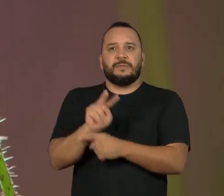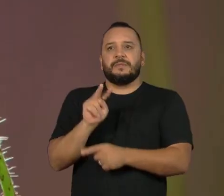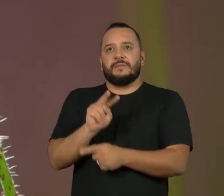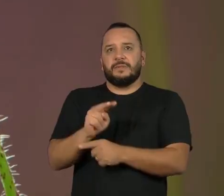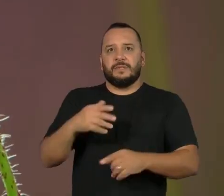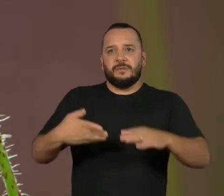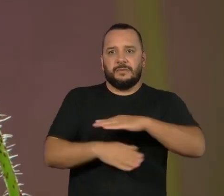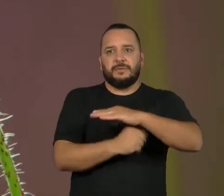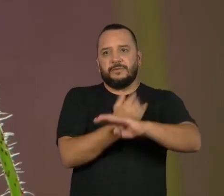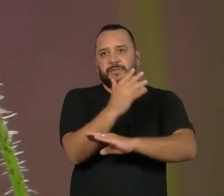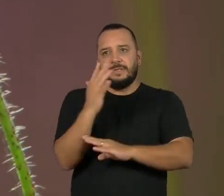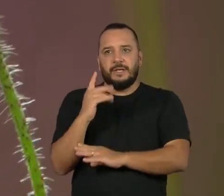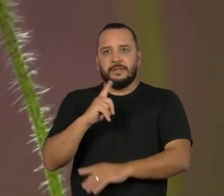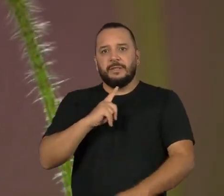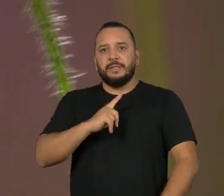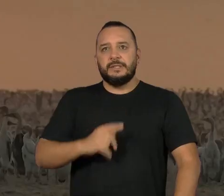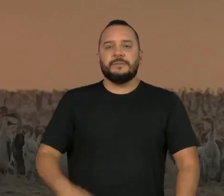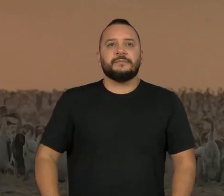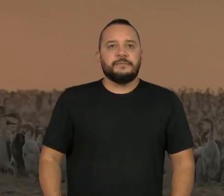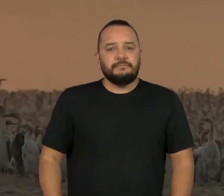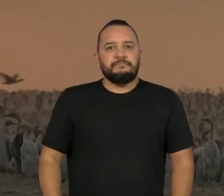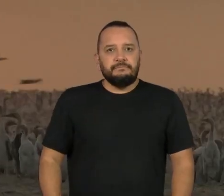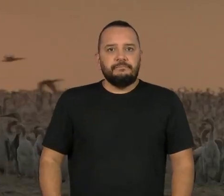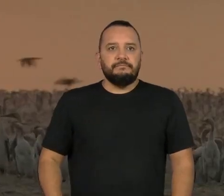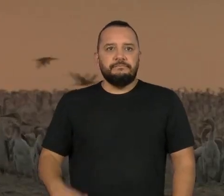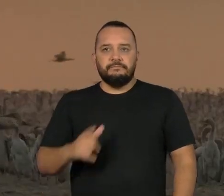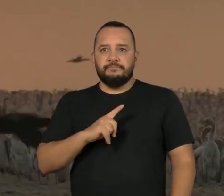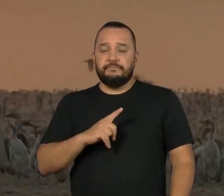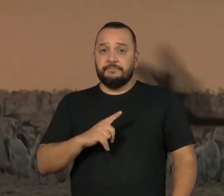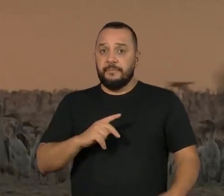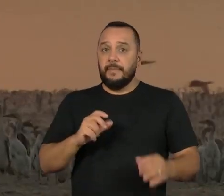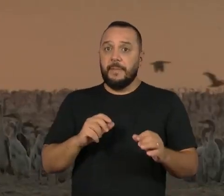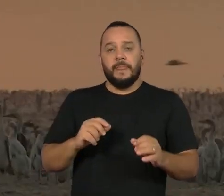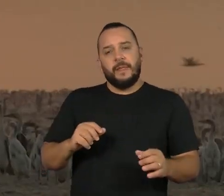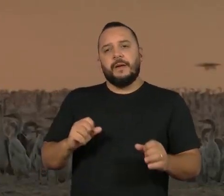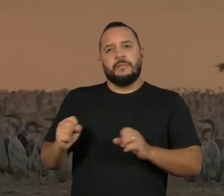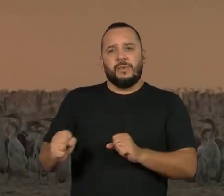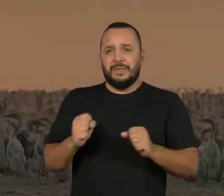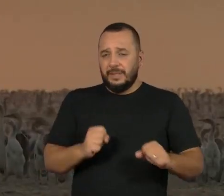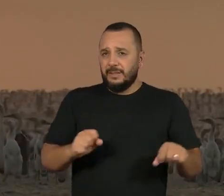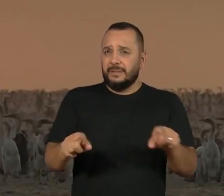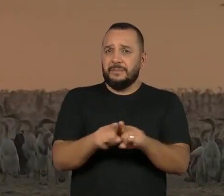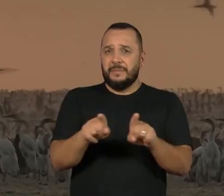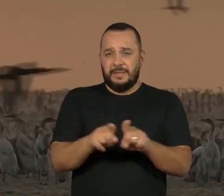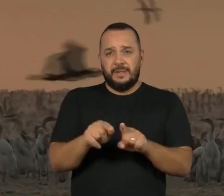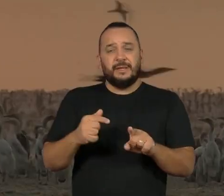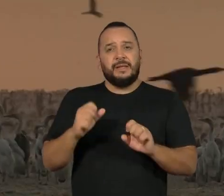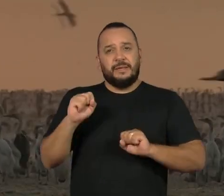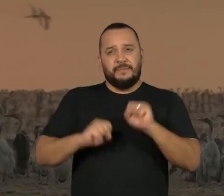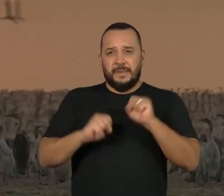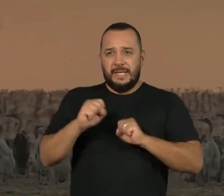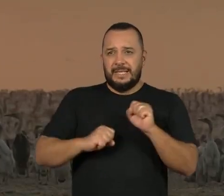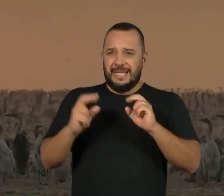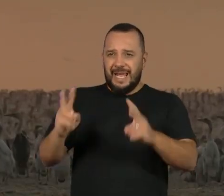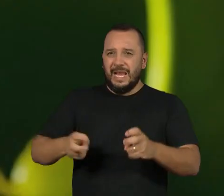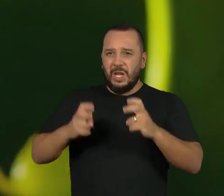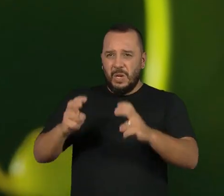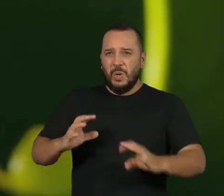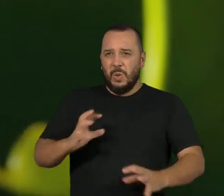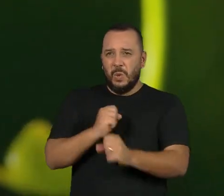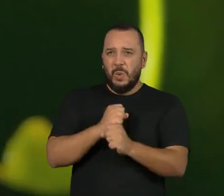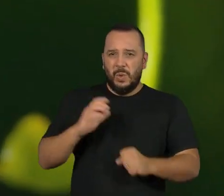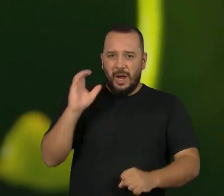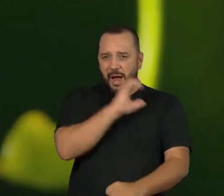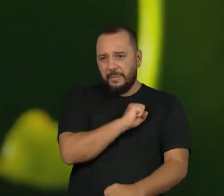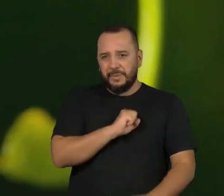da biodiversidade. A concentração de poderes em companhias que visam lucro imediato, que fazem